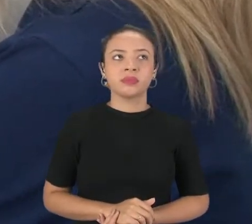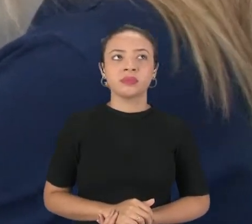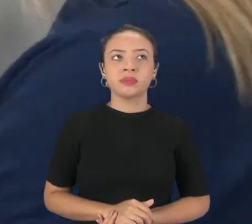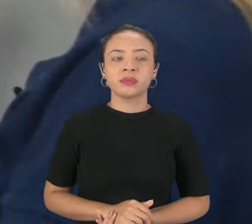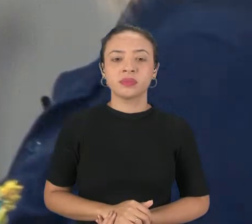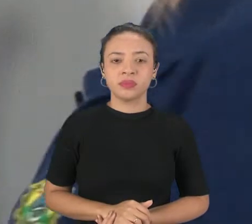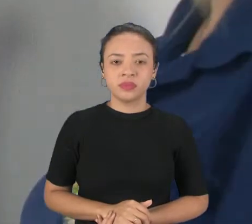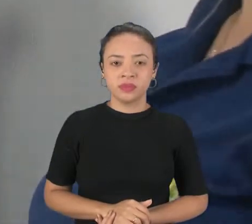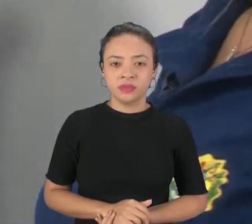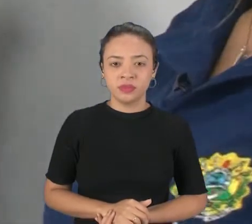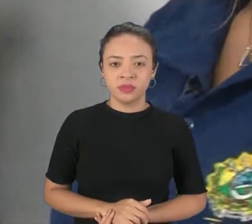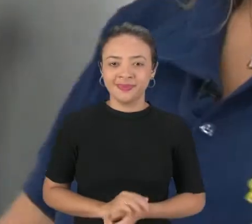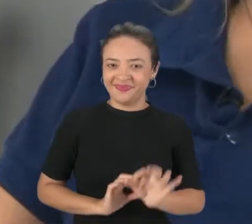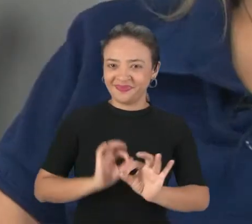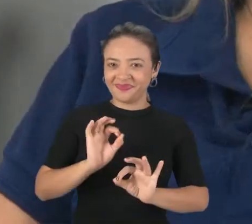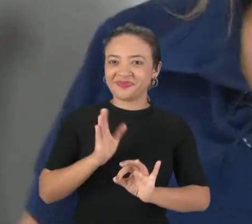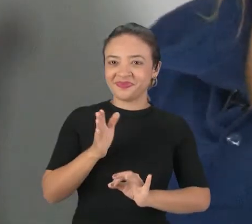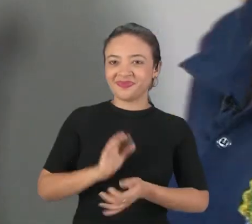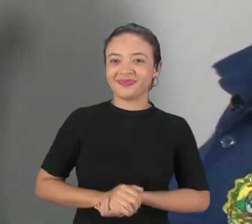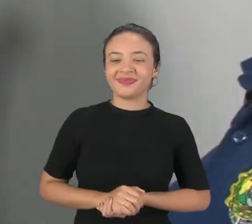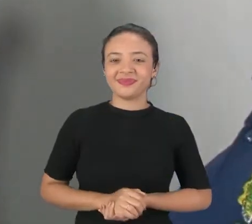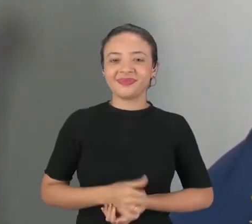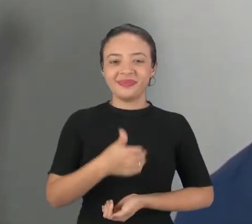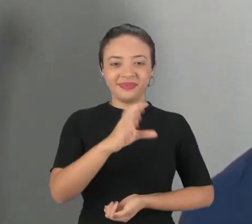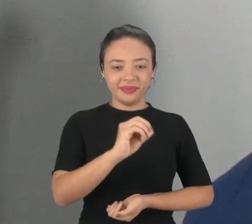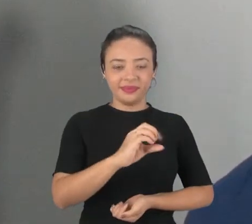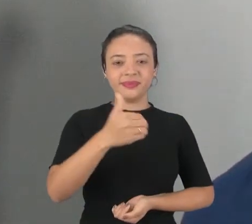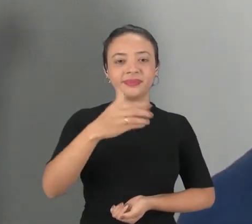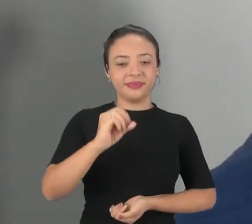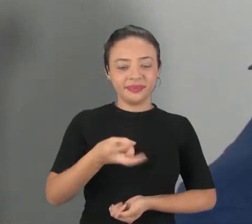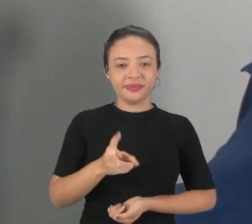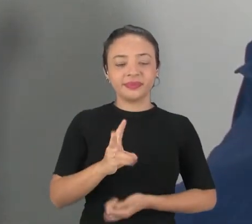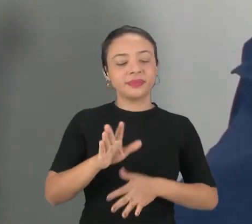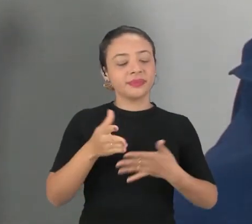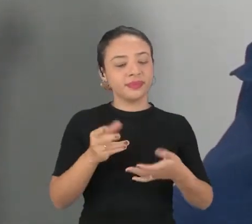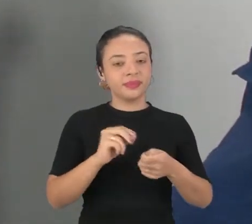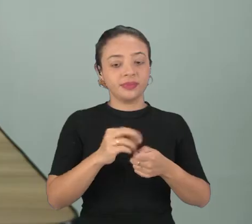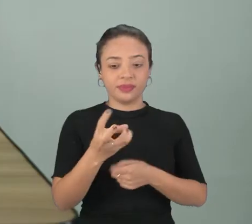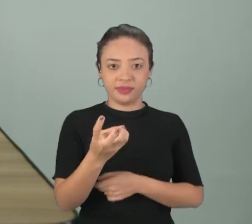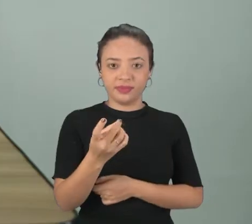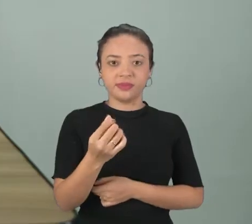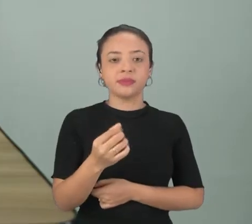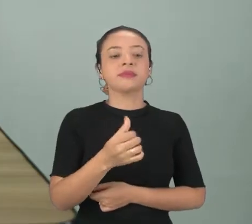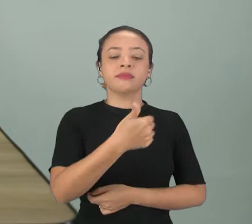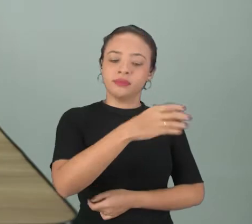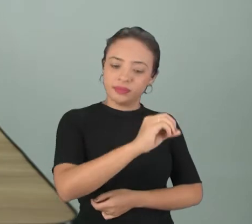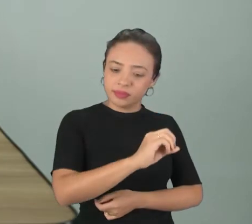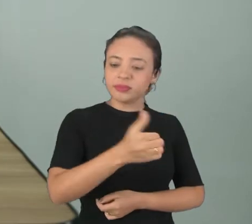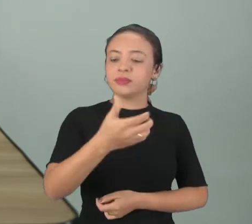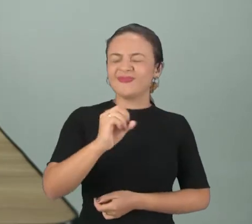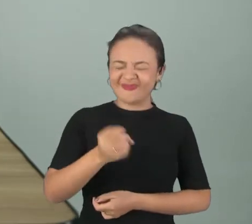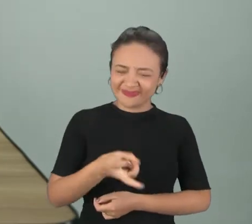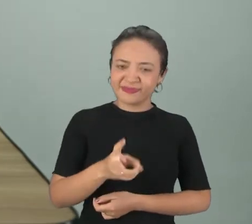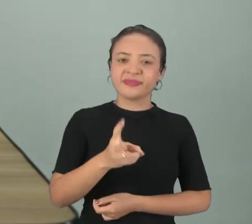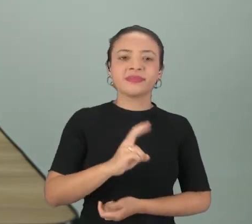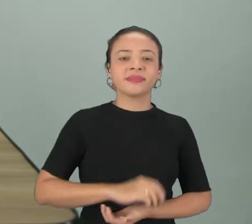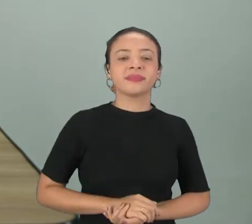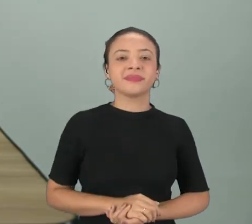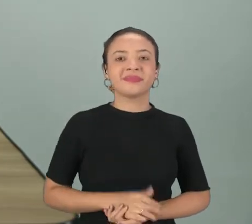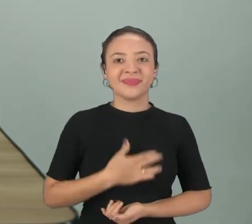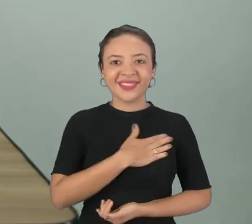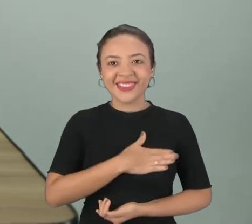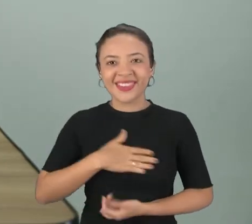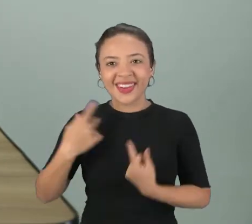pronto arrumei 10 em 10 então realizamos a contagem de 10 em 10